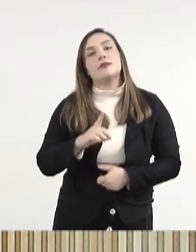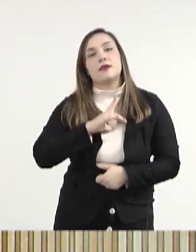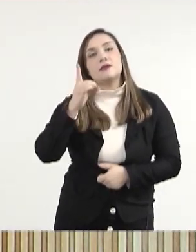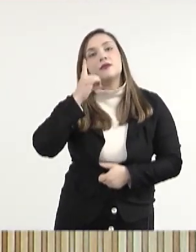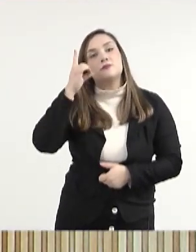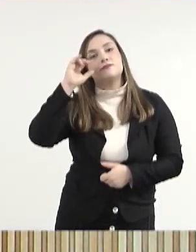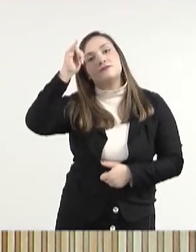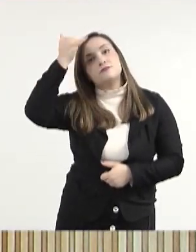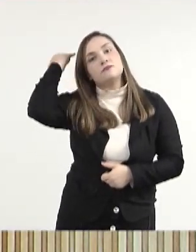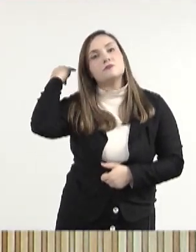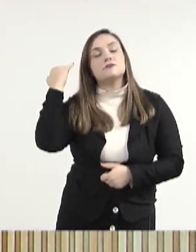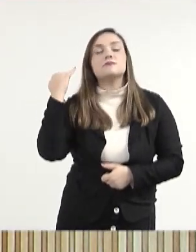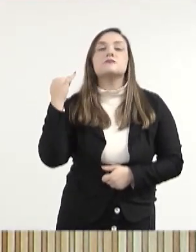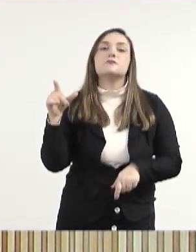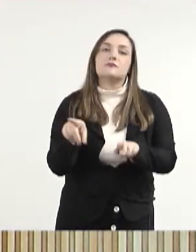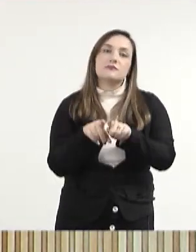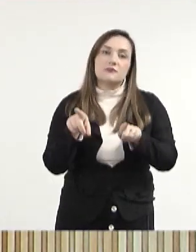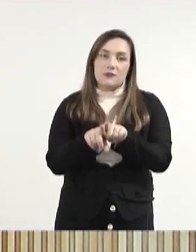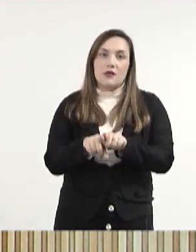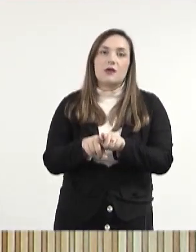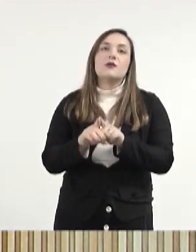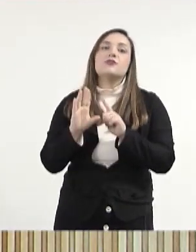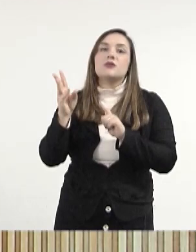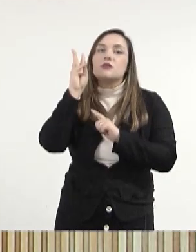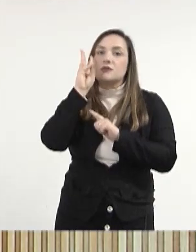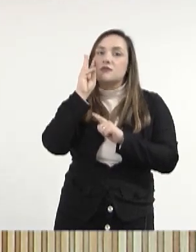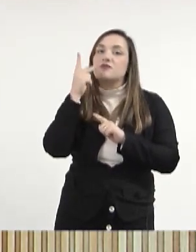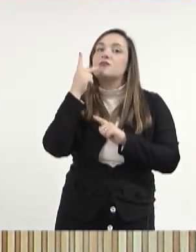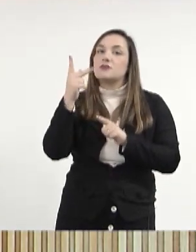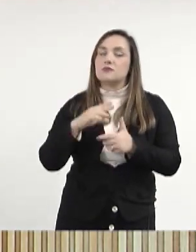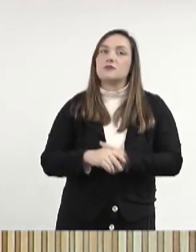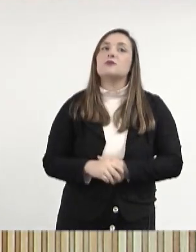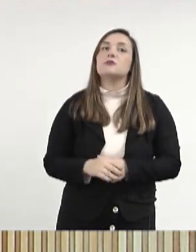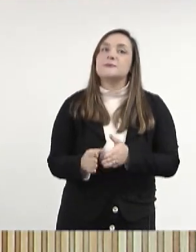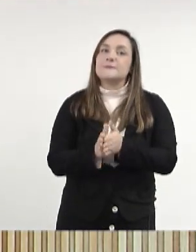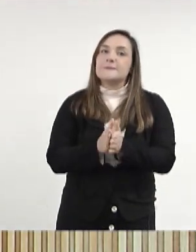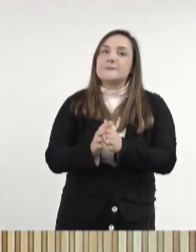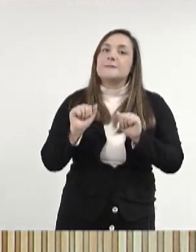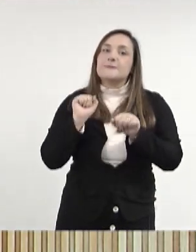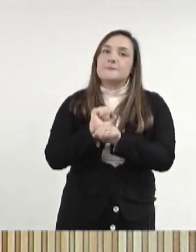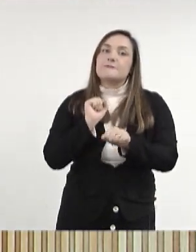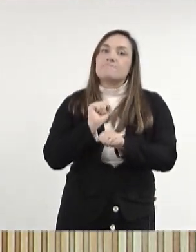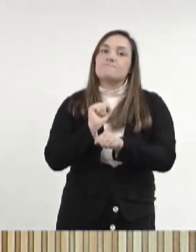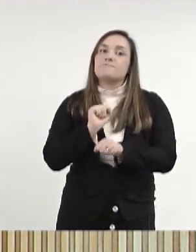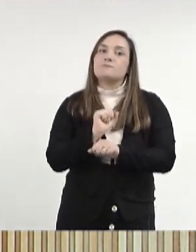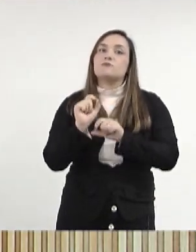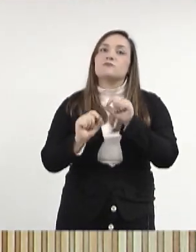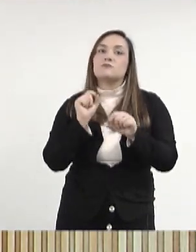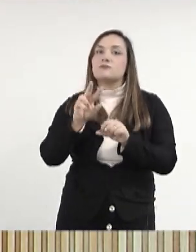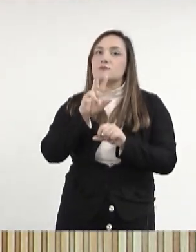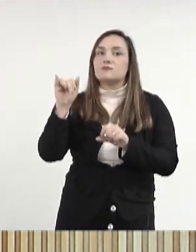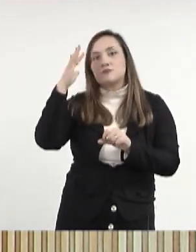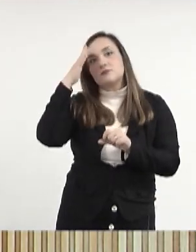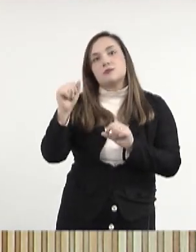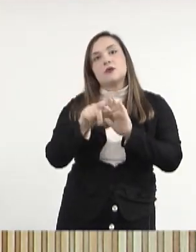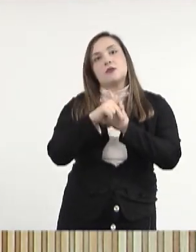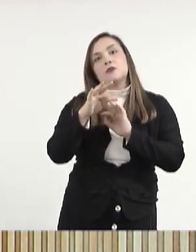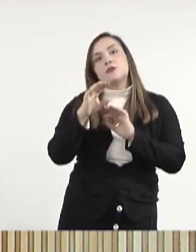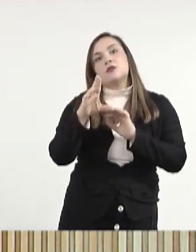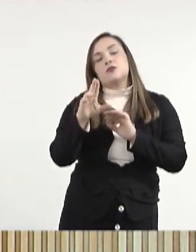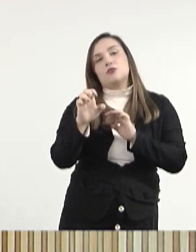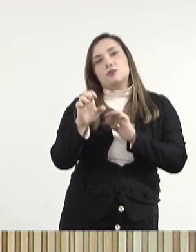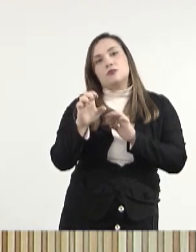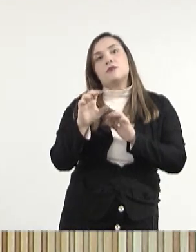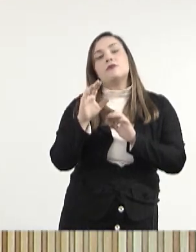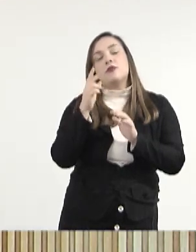Júnior Mock, que inclusive na terça-feira já disse estar na expectativa, né, de qual seria a decisão do TCU. Vamos ouvir então